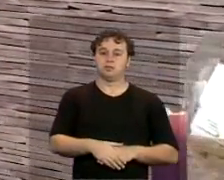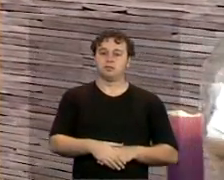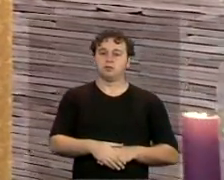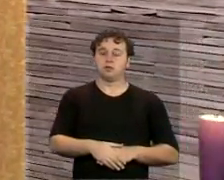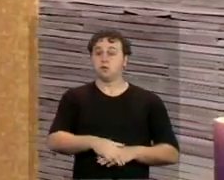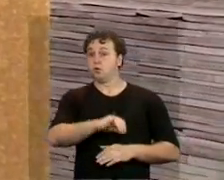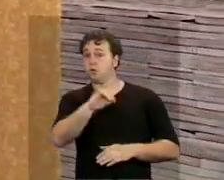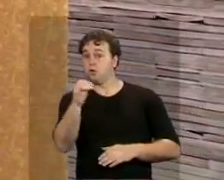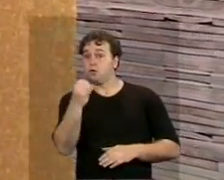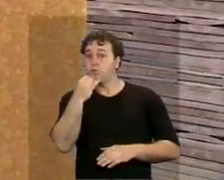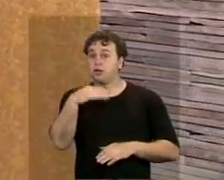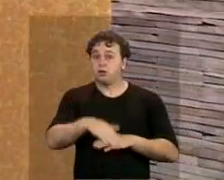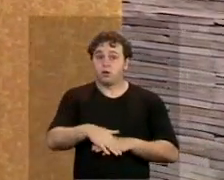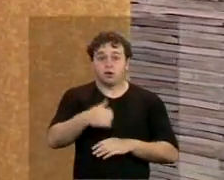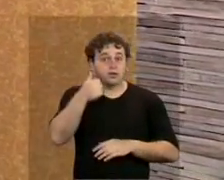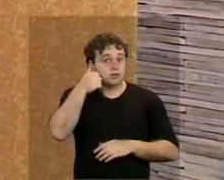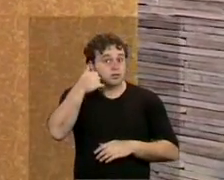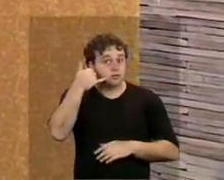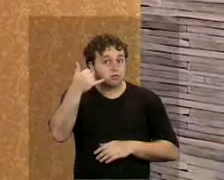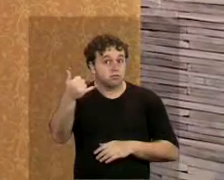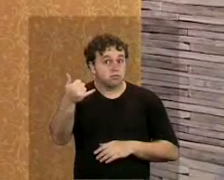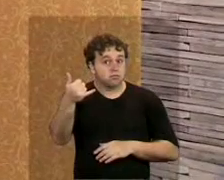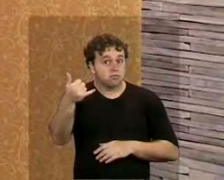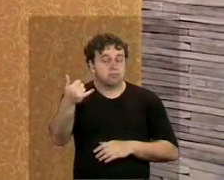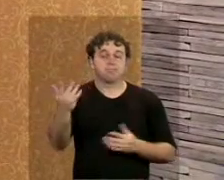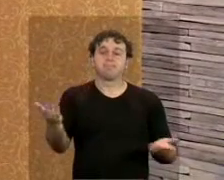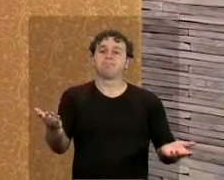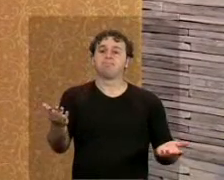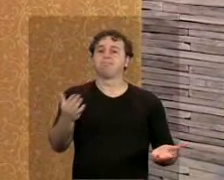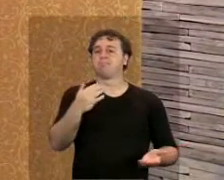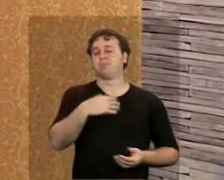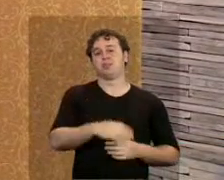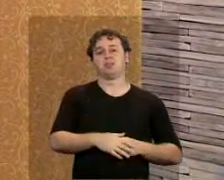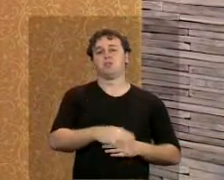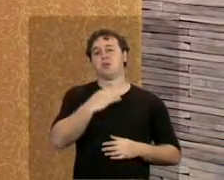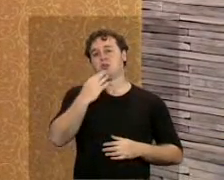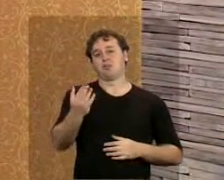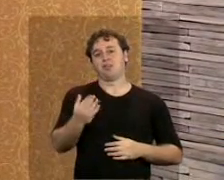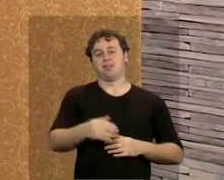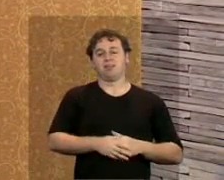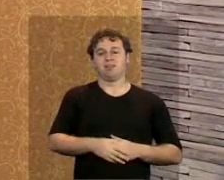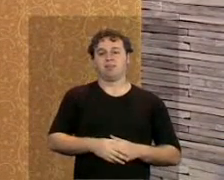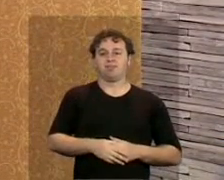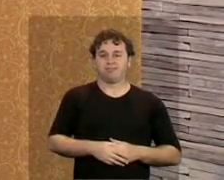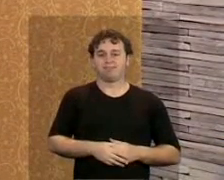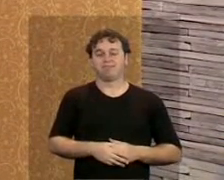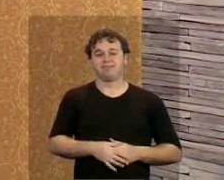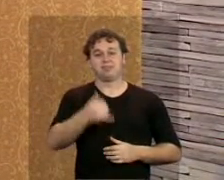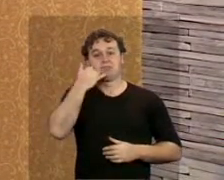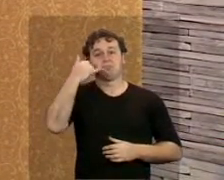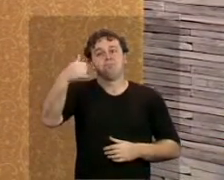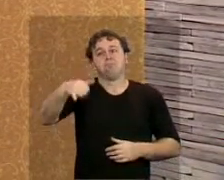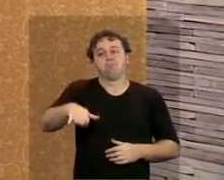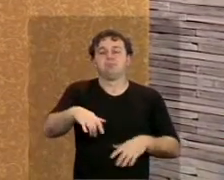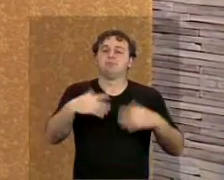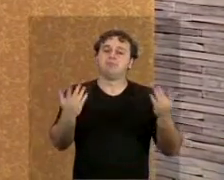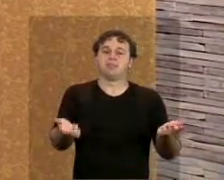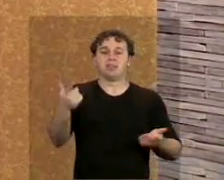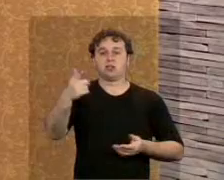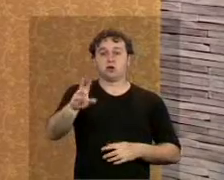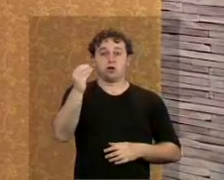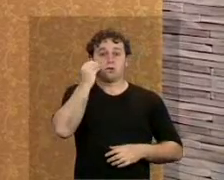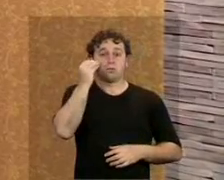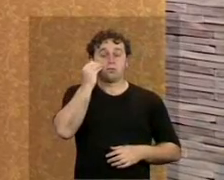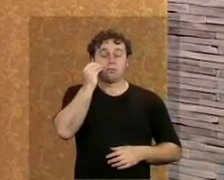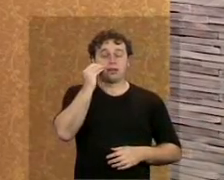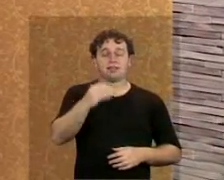Alô, Elisângela, está me ouvindo? Acho que não. Caiu a ligação, pessoal? Ah, caiu a ligação. Ok, nós vamos tentar ligar de